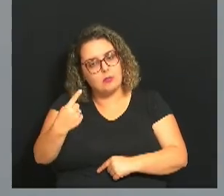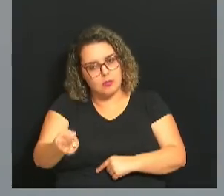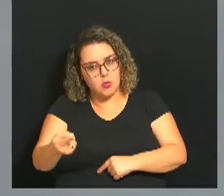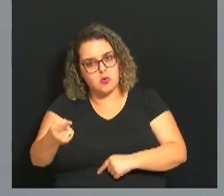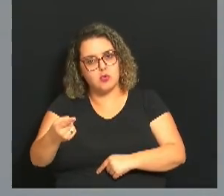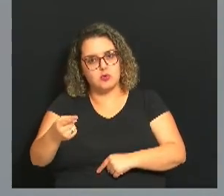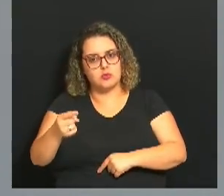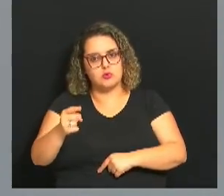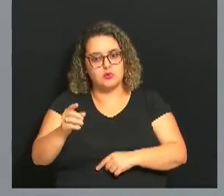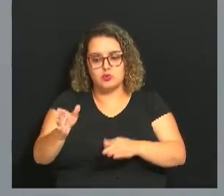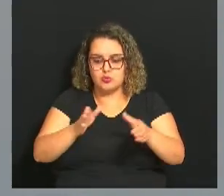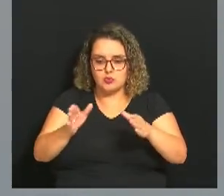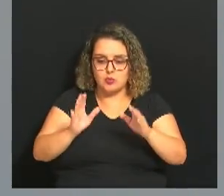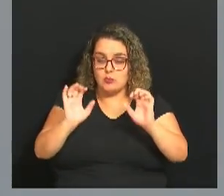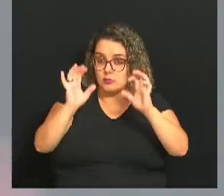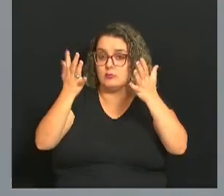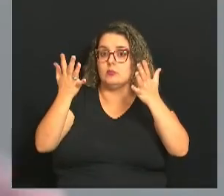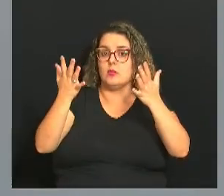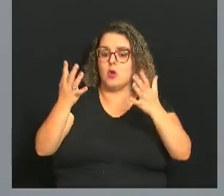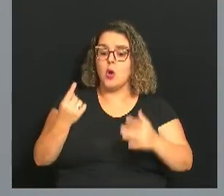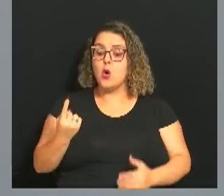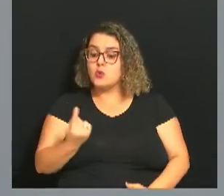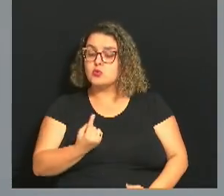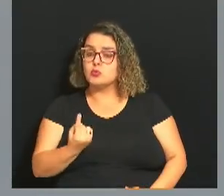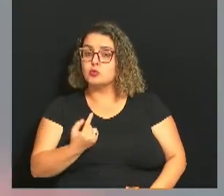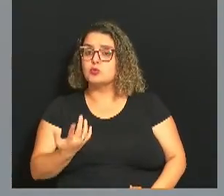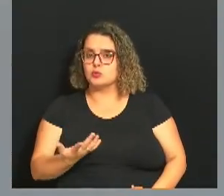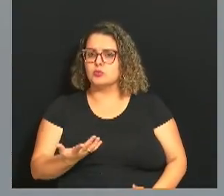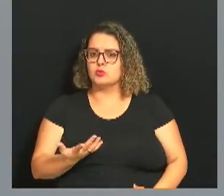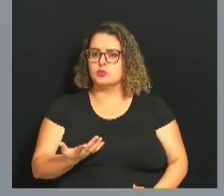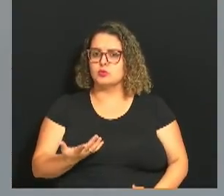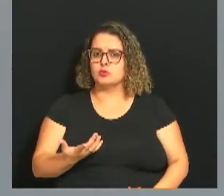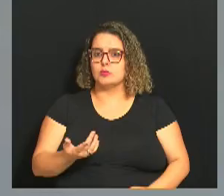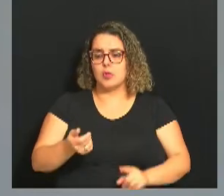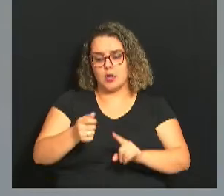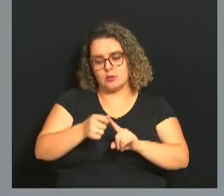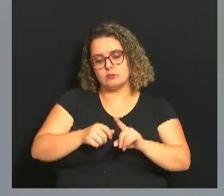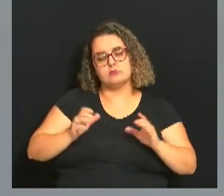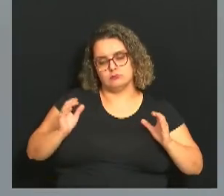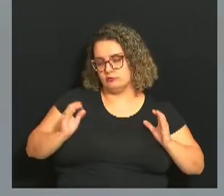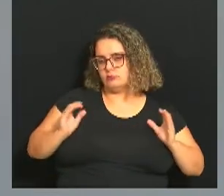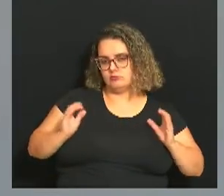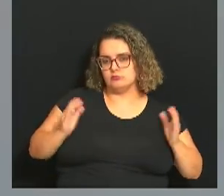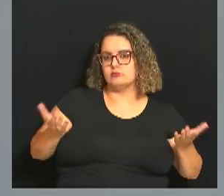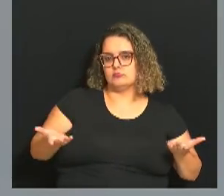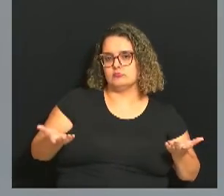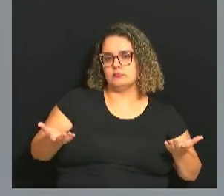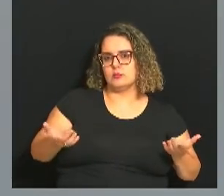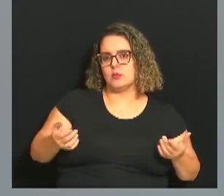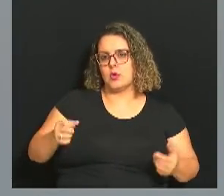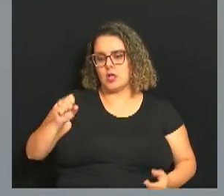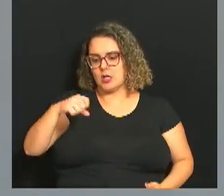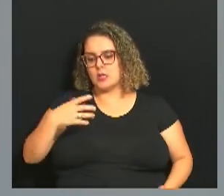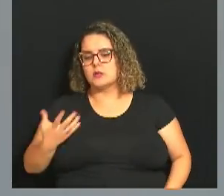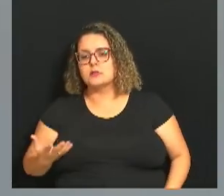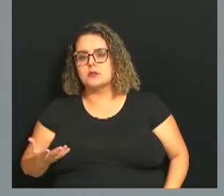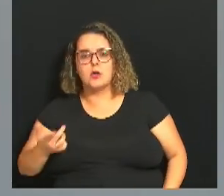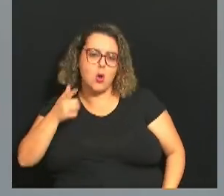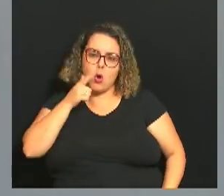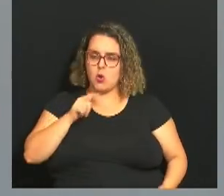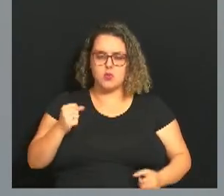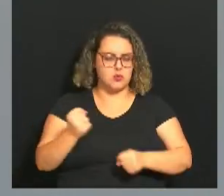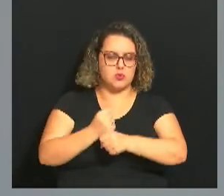conseguir sozinha, uma família de alto poder aquisitivo, tem verba, tem seguro, consegue reconstruir sua casa em pouco